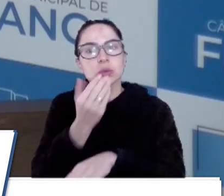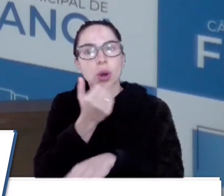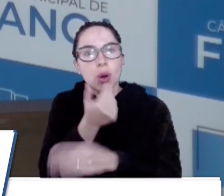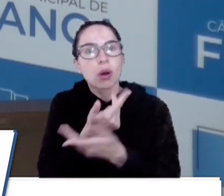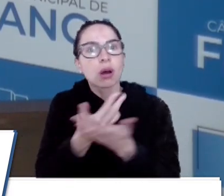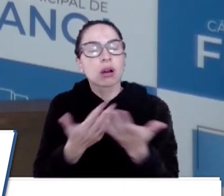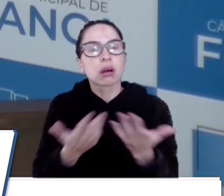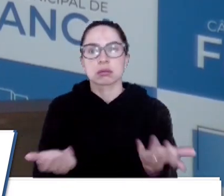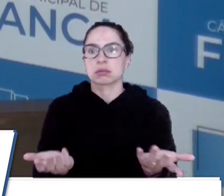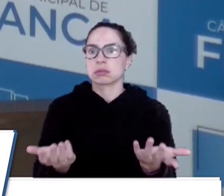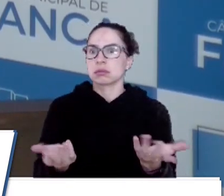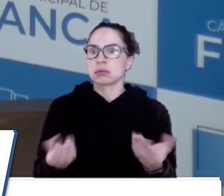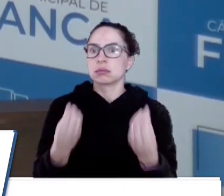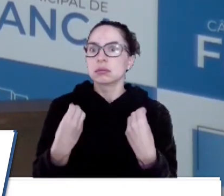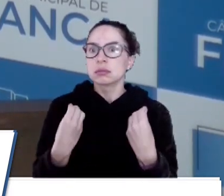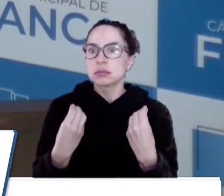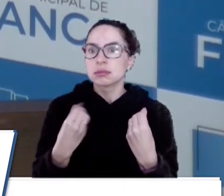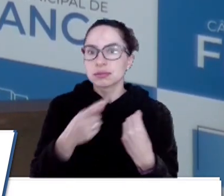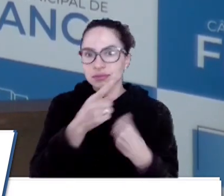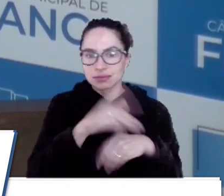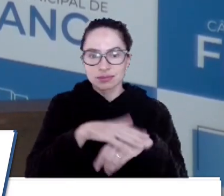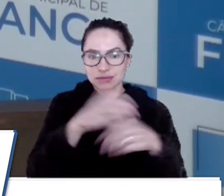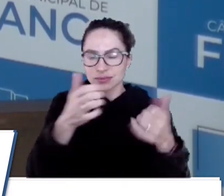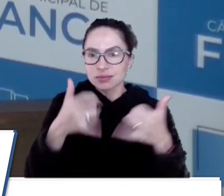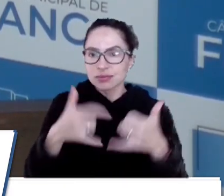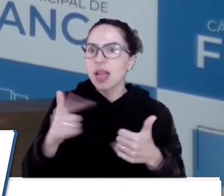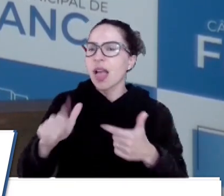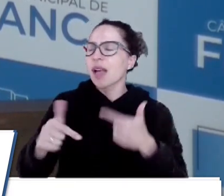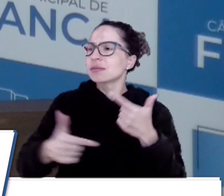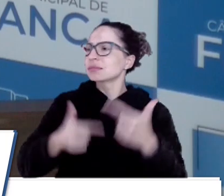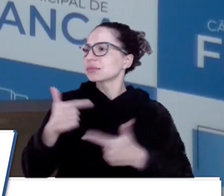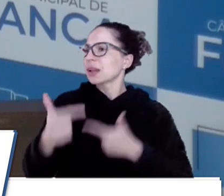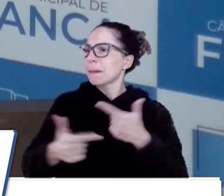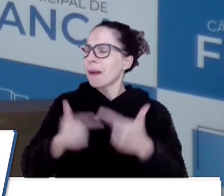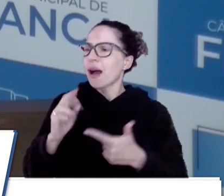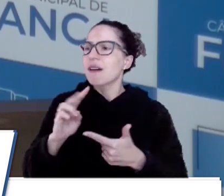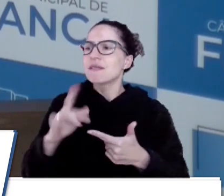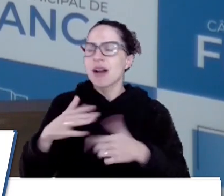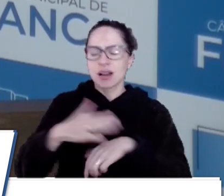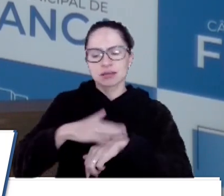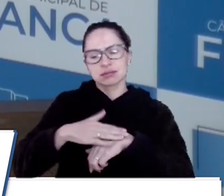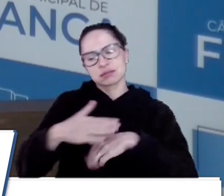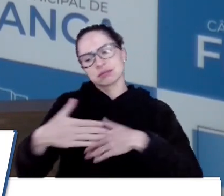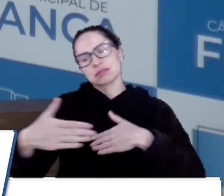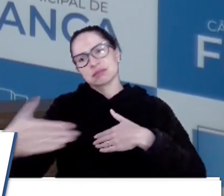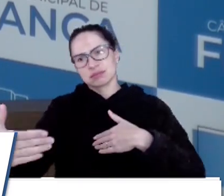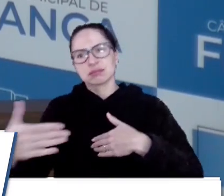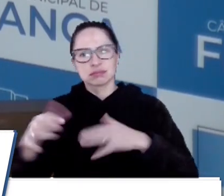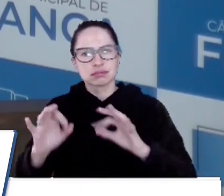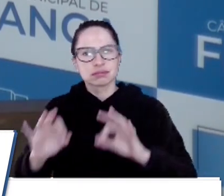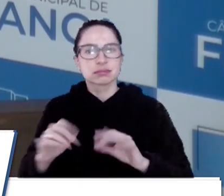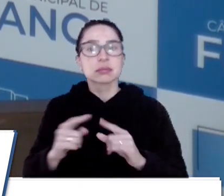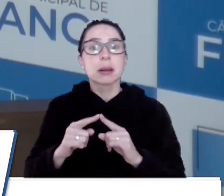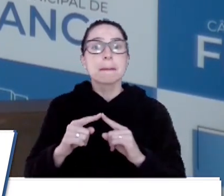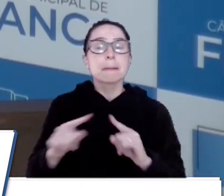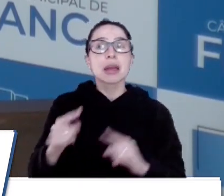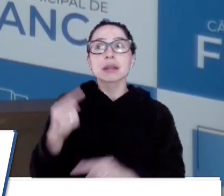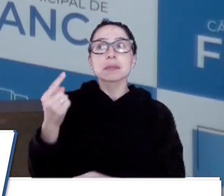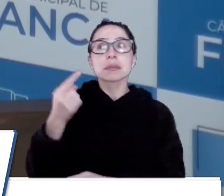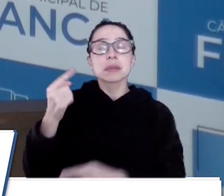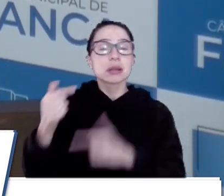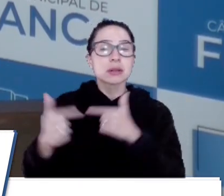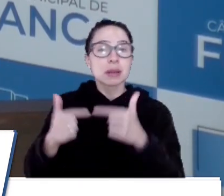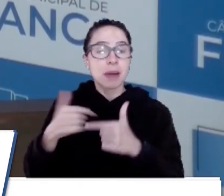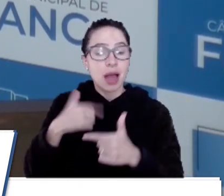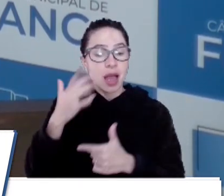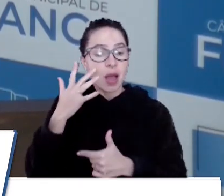assim, como você disse, Donizete, é um trabalho que vai ser a um longo prazo. Mas o primeiro trabalho que eu acredito que